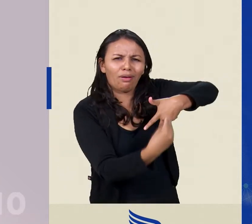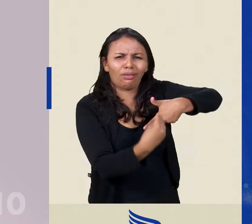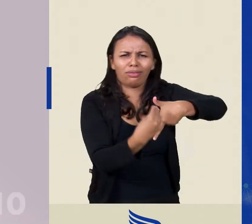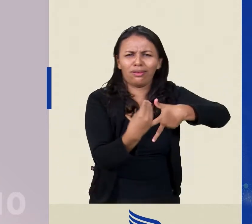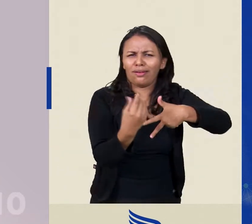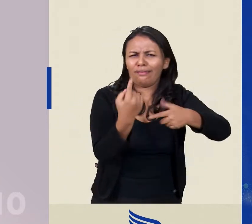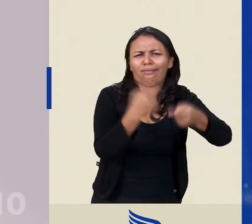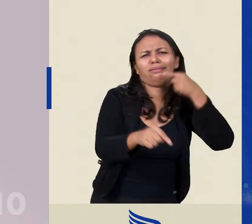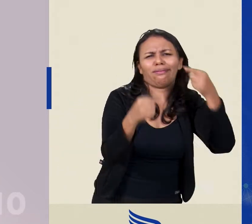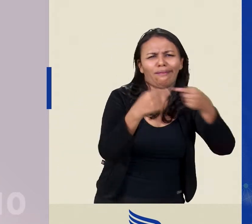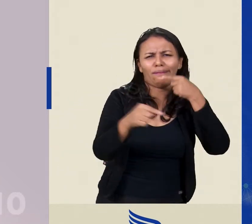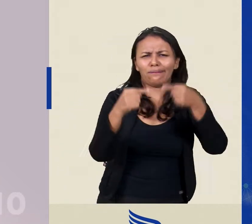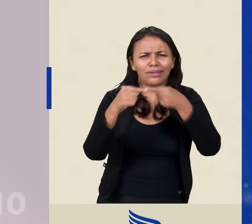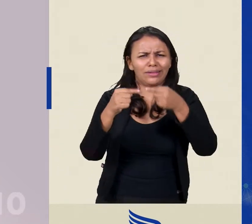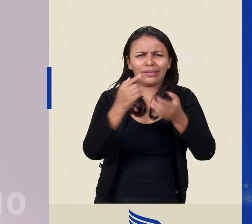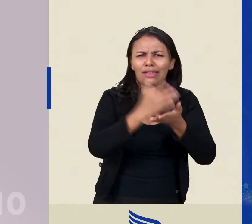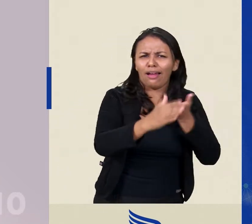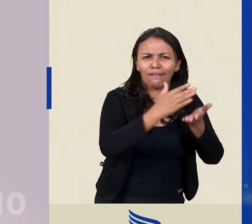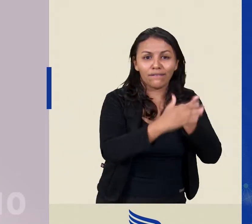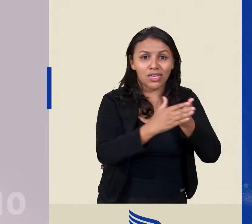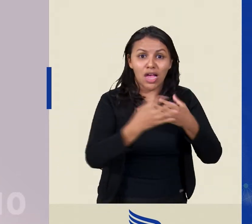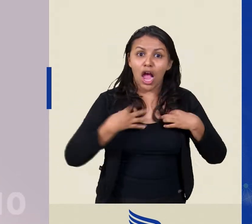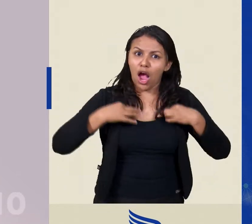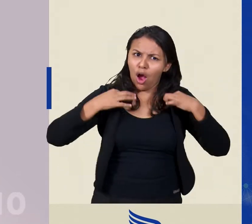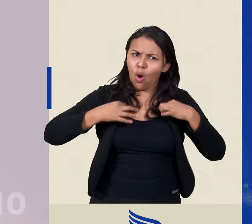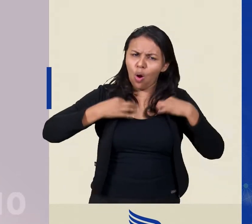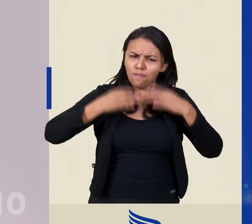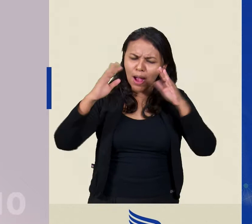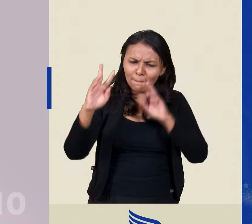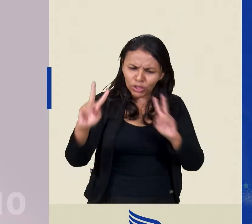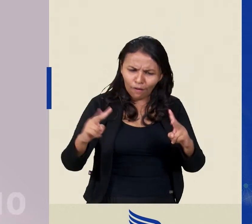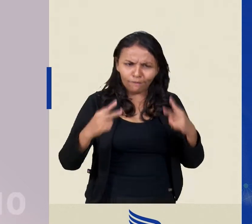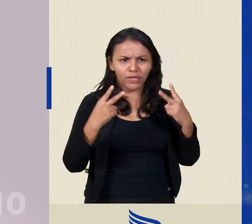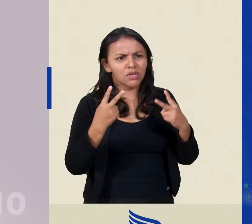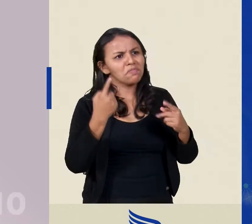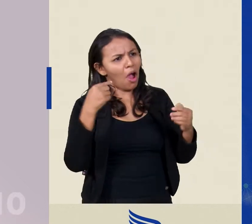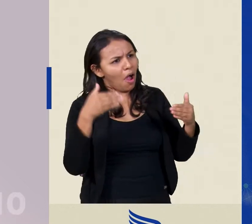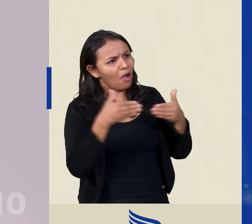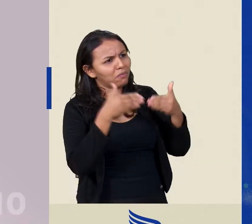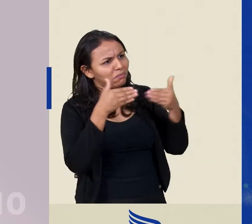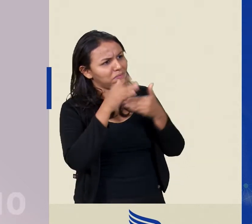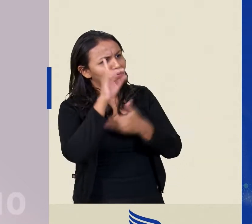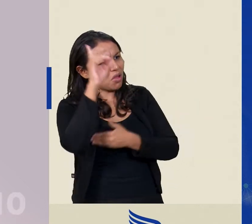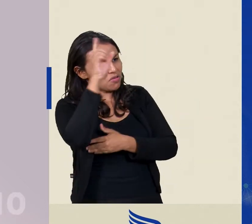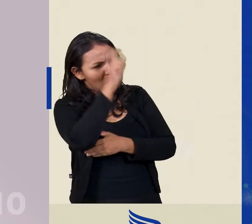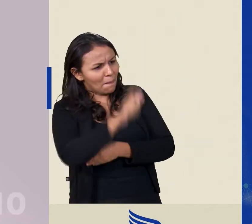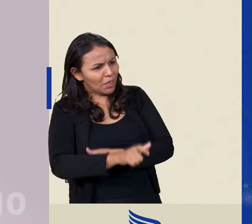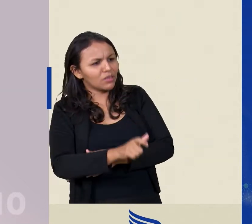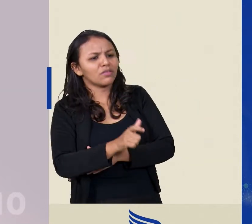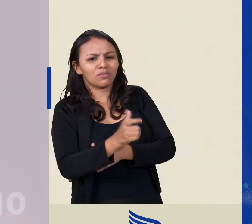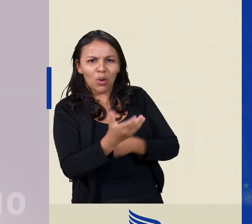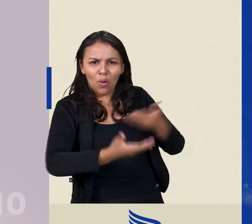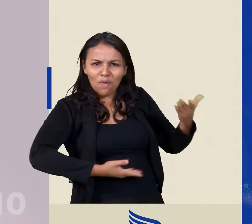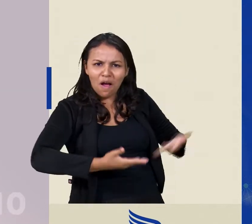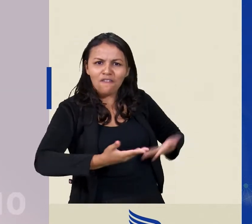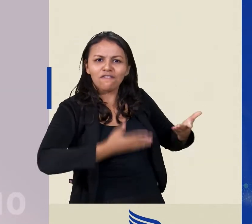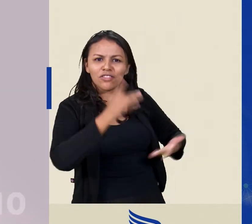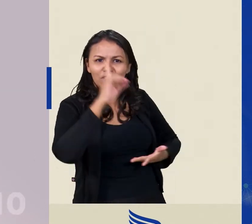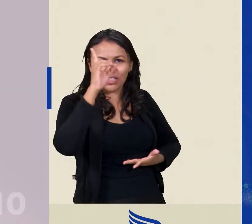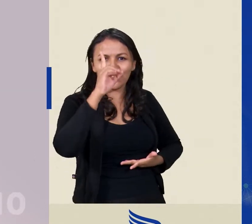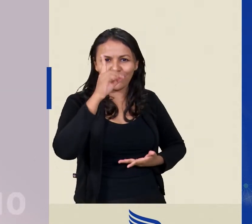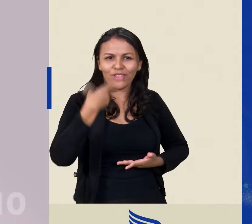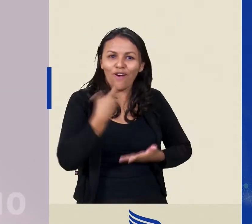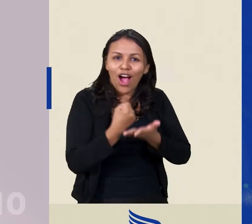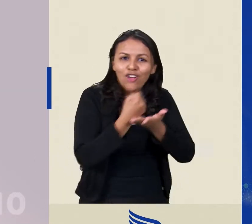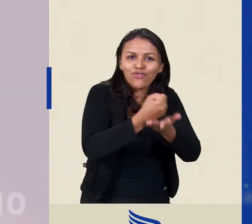Os vestidos são pregadores diários, juntando com Cristo ou espalhando. O assunto